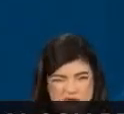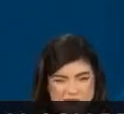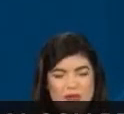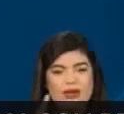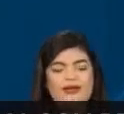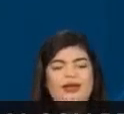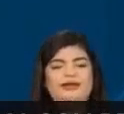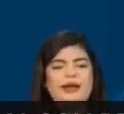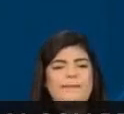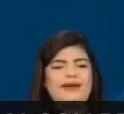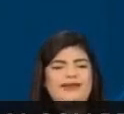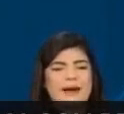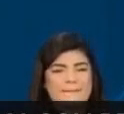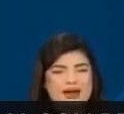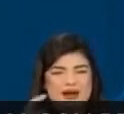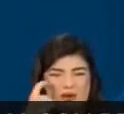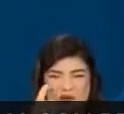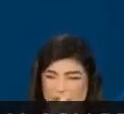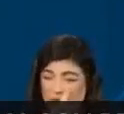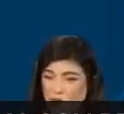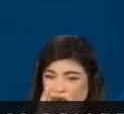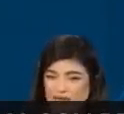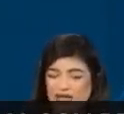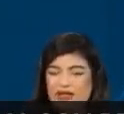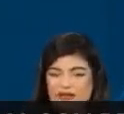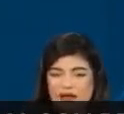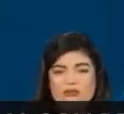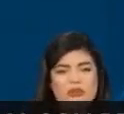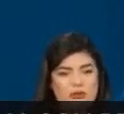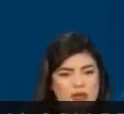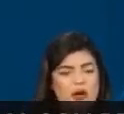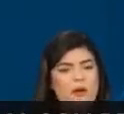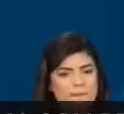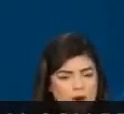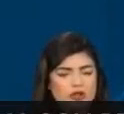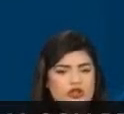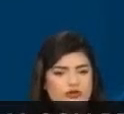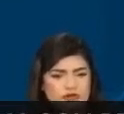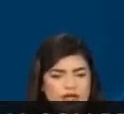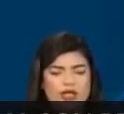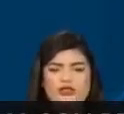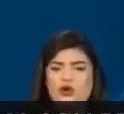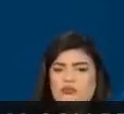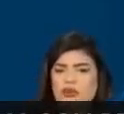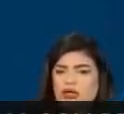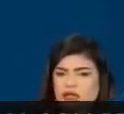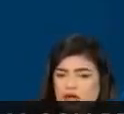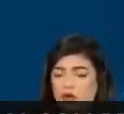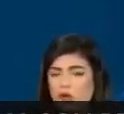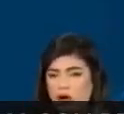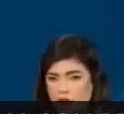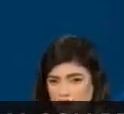membrana que reveste o branco dos olhos e o interior das pálpebras. Pode ser causada por vírus, bactérias ou